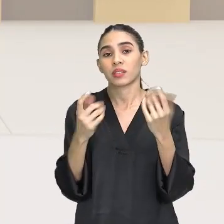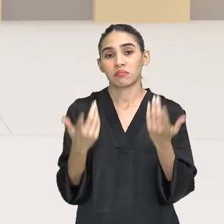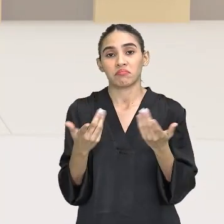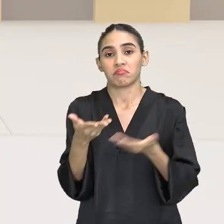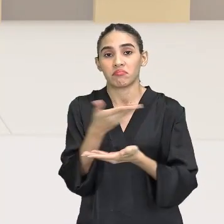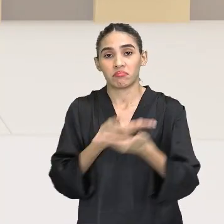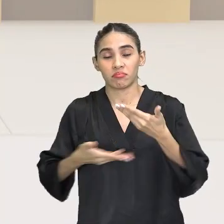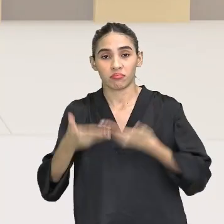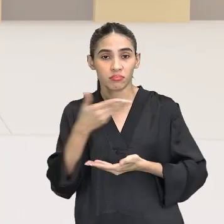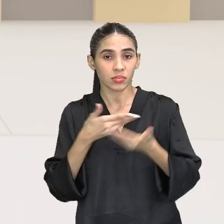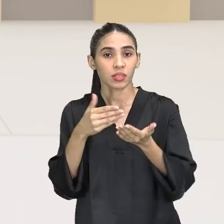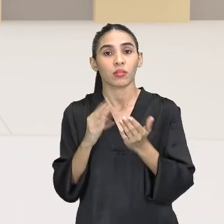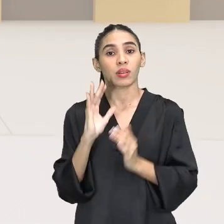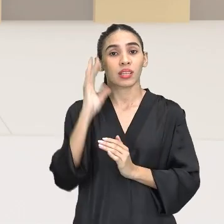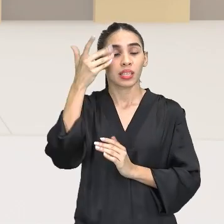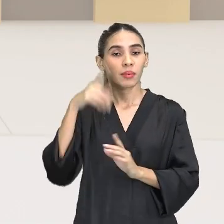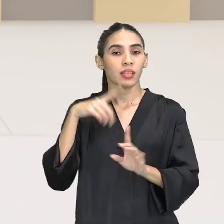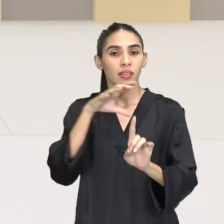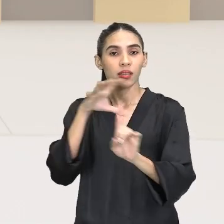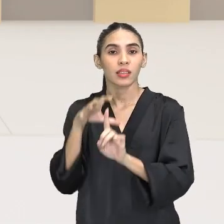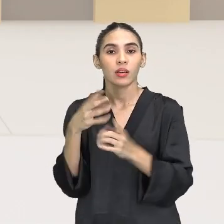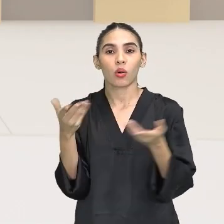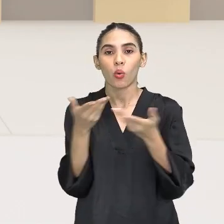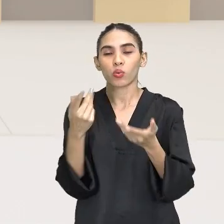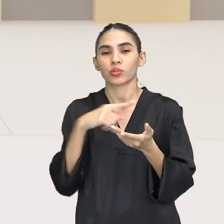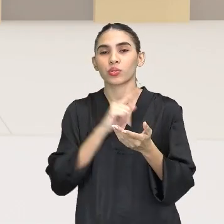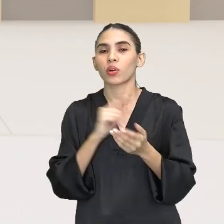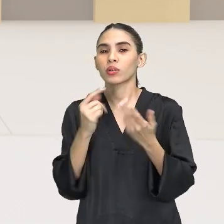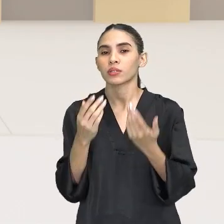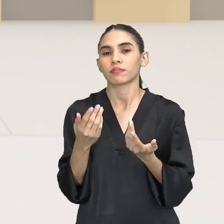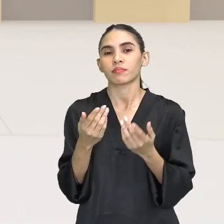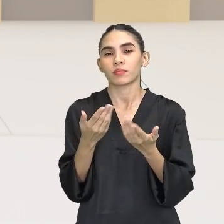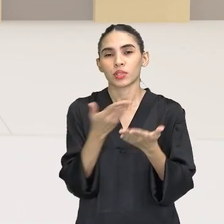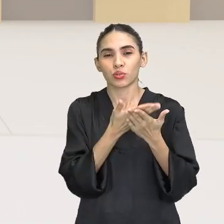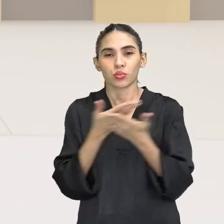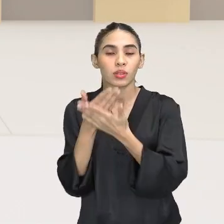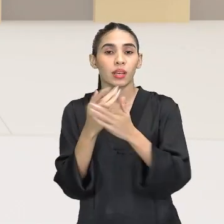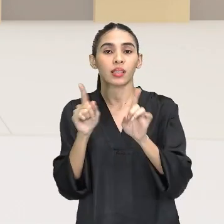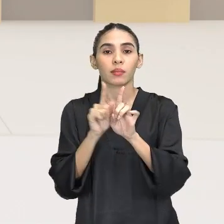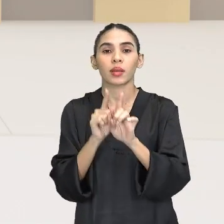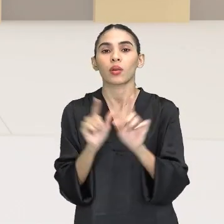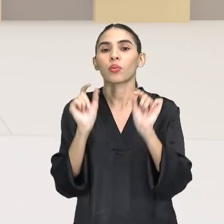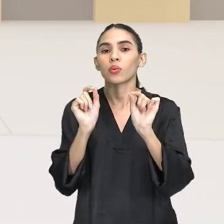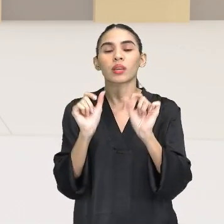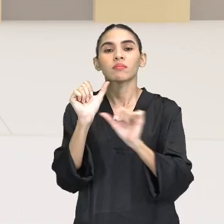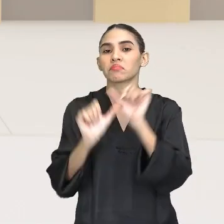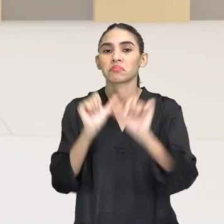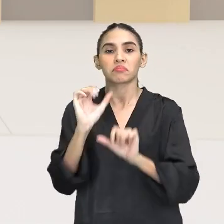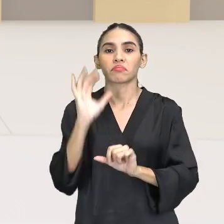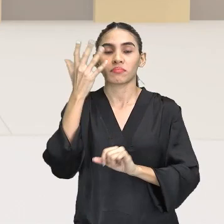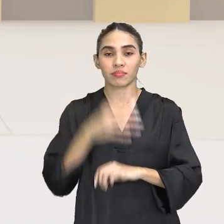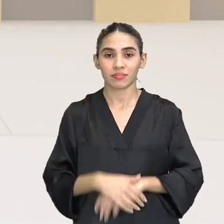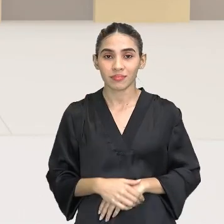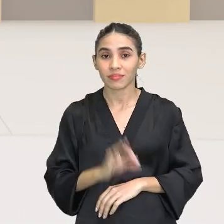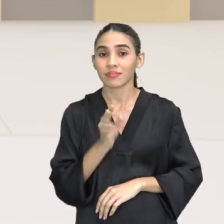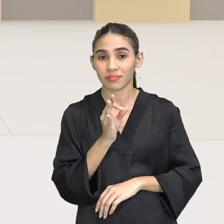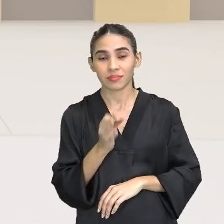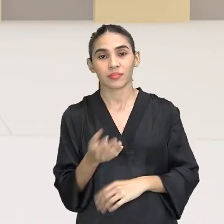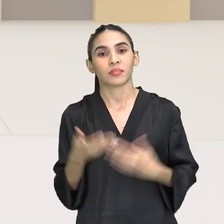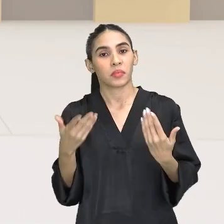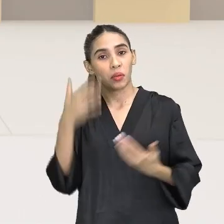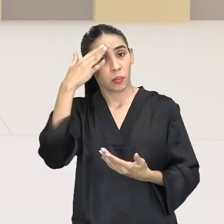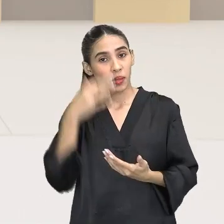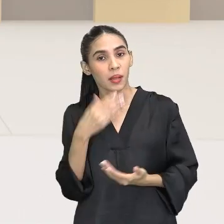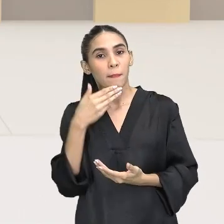de interação a partir do clima é o que nós vamos entender nessa aula sobre o que é mudança climática, Exatamente. E para a gente